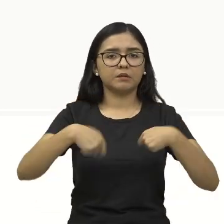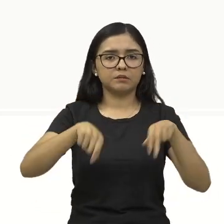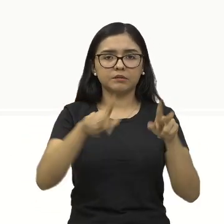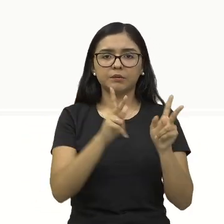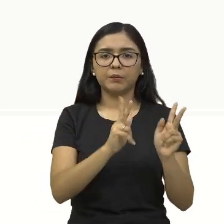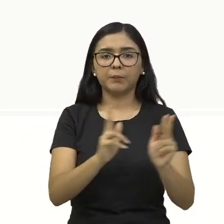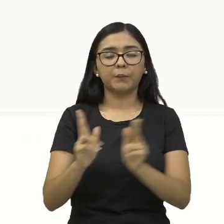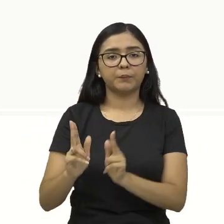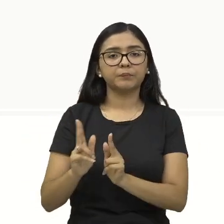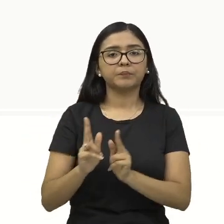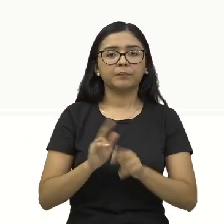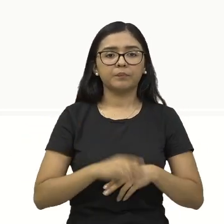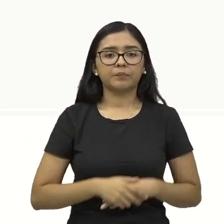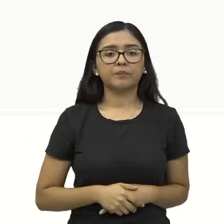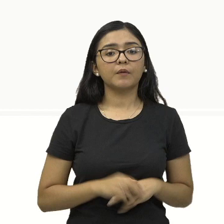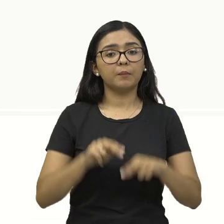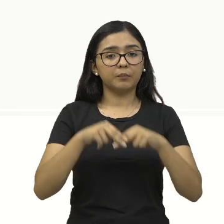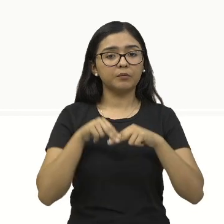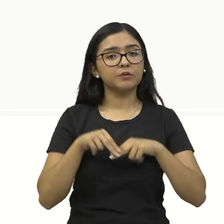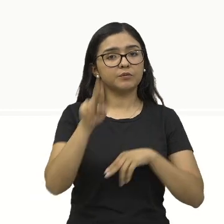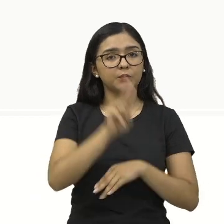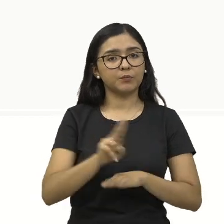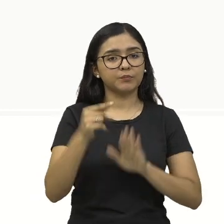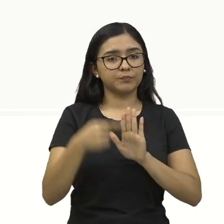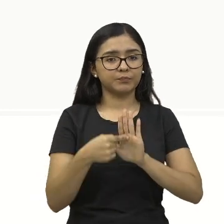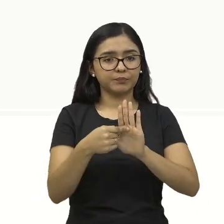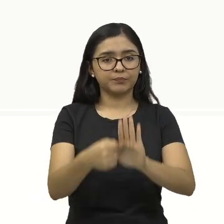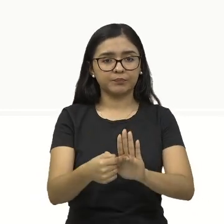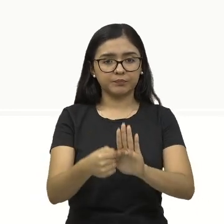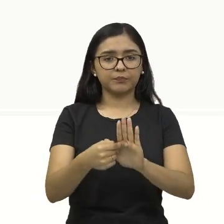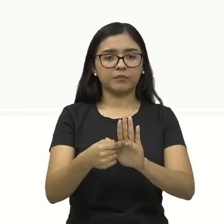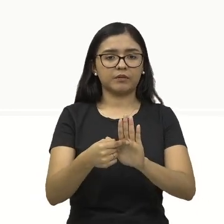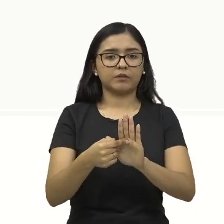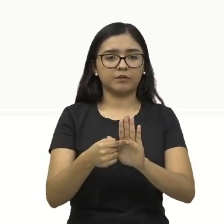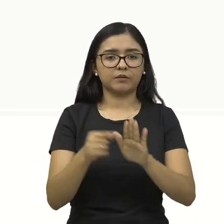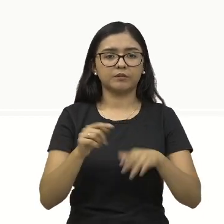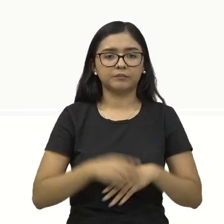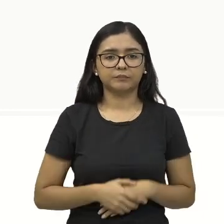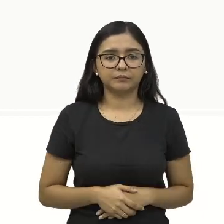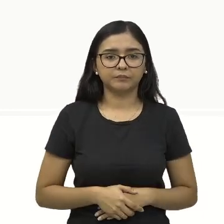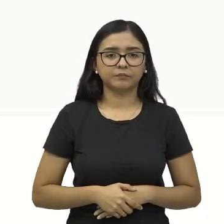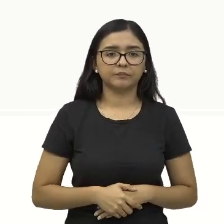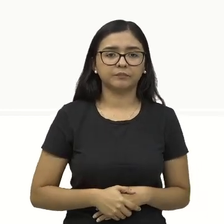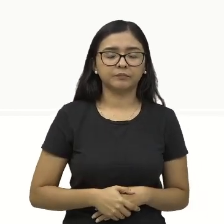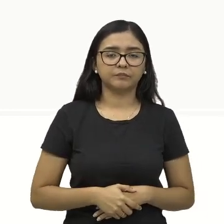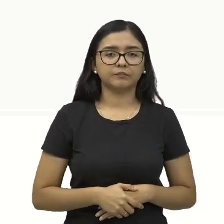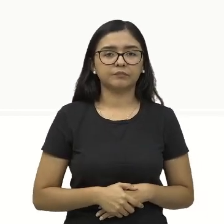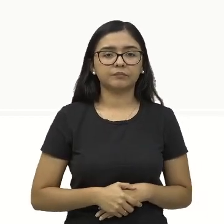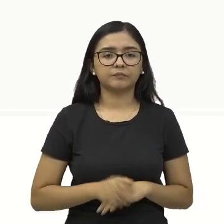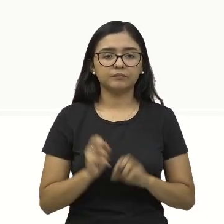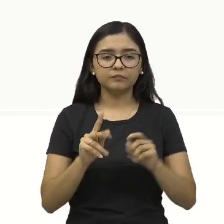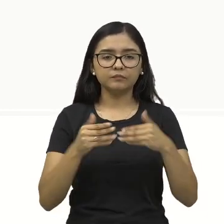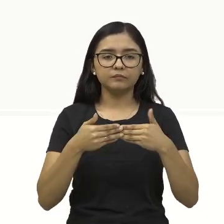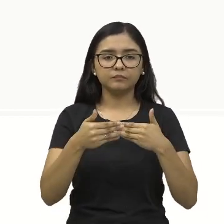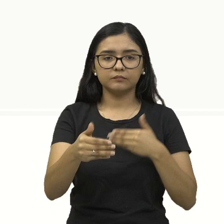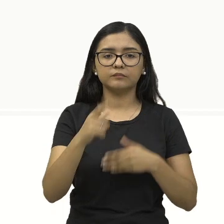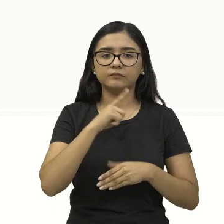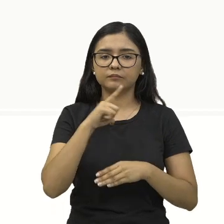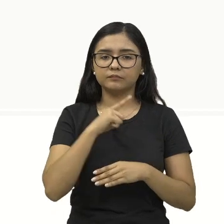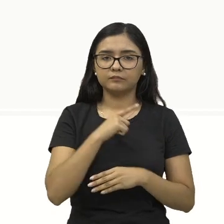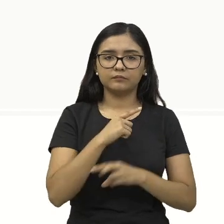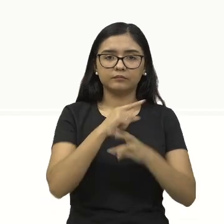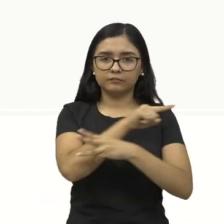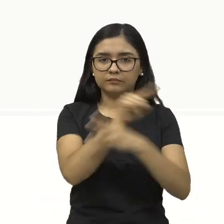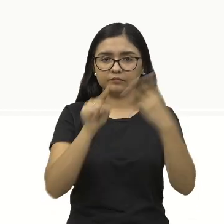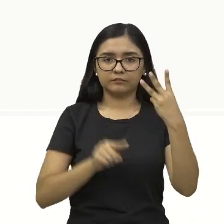tá? Por isso que talvez ele tenha colocado, talvez não, né? Ele colocou as matrizes aí quadradas. Muito bem, então aí estão as 3